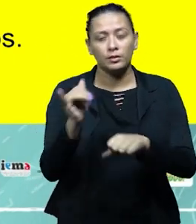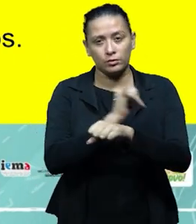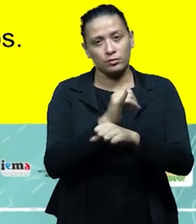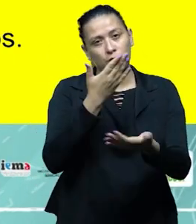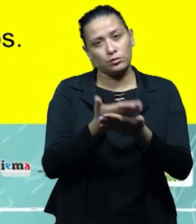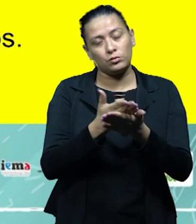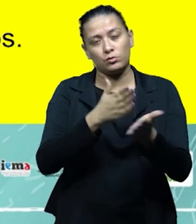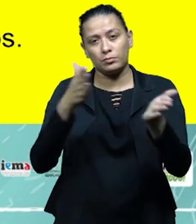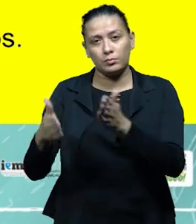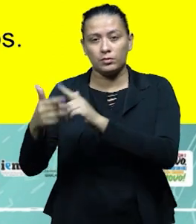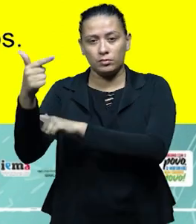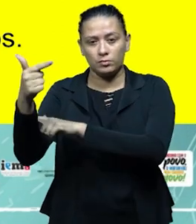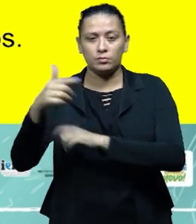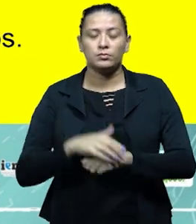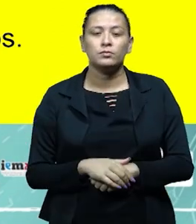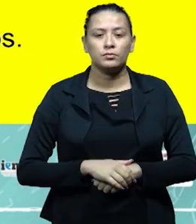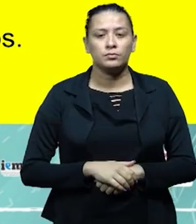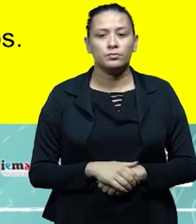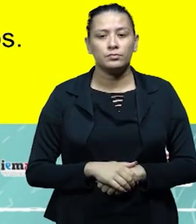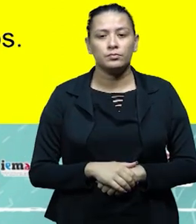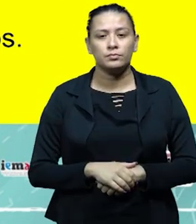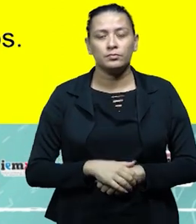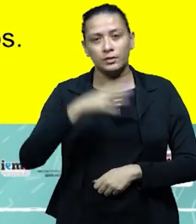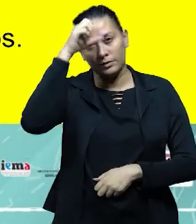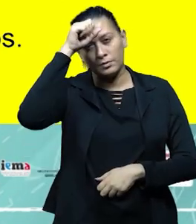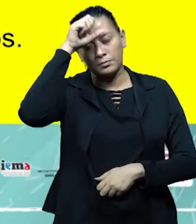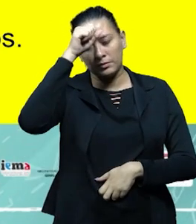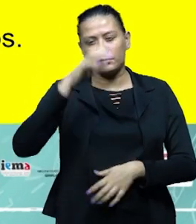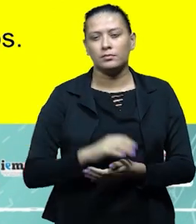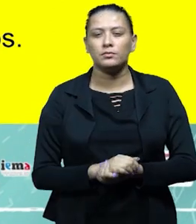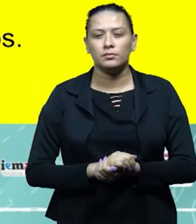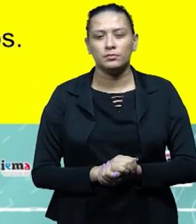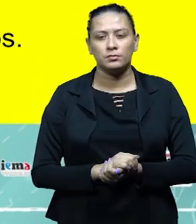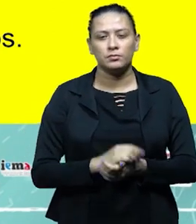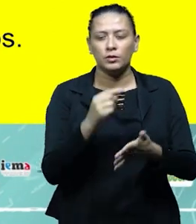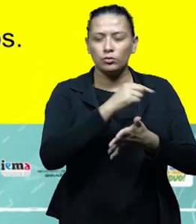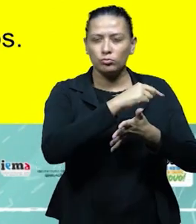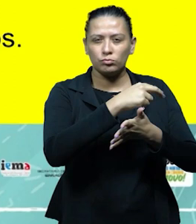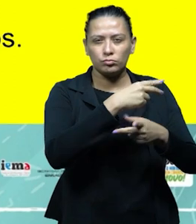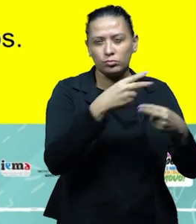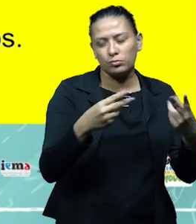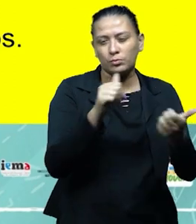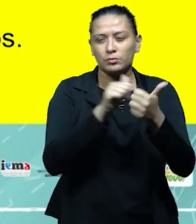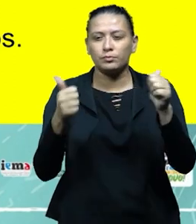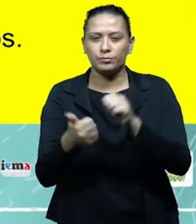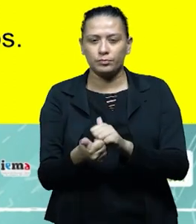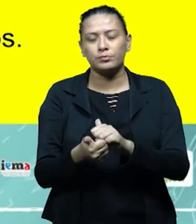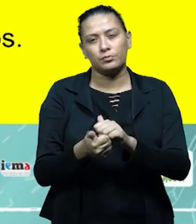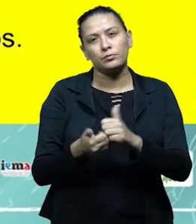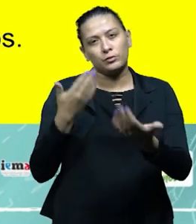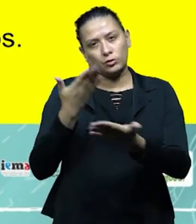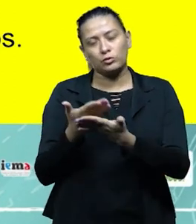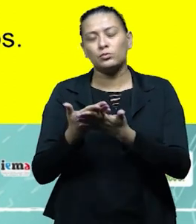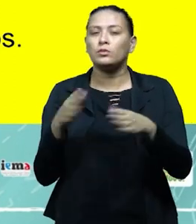estratégias de estudo parte dois E aprendemos a as formas adequadas e eficientes de estudo bem como